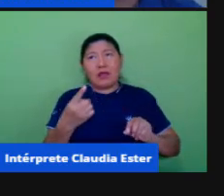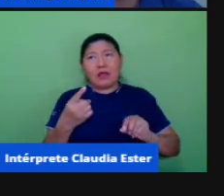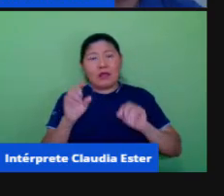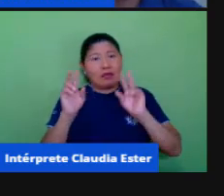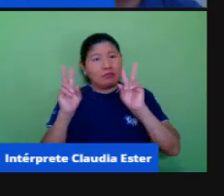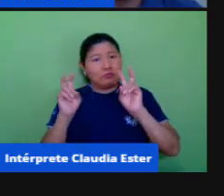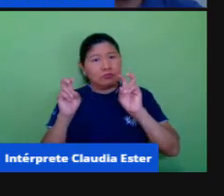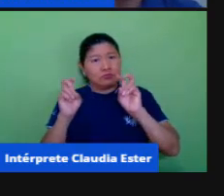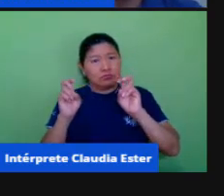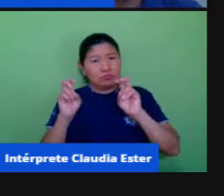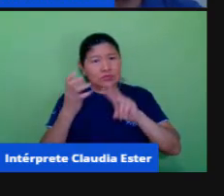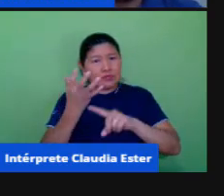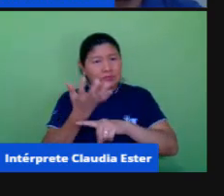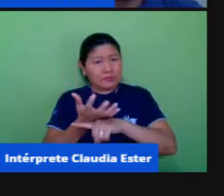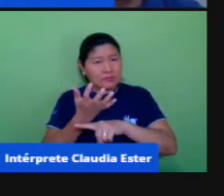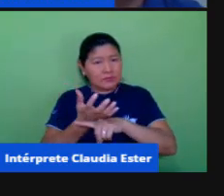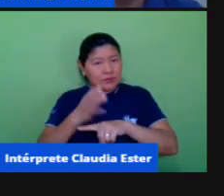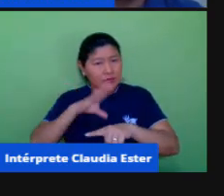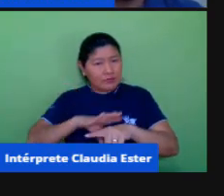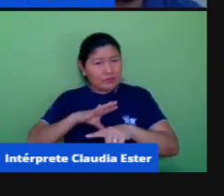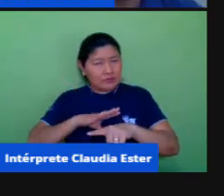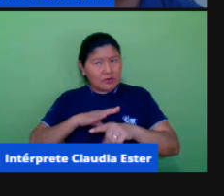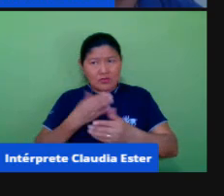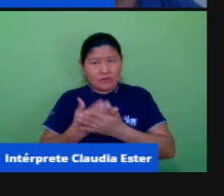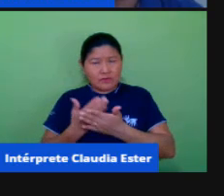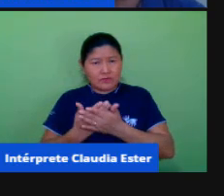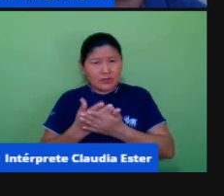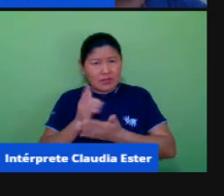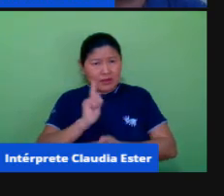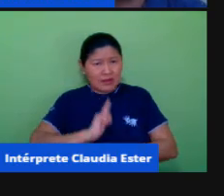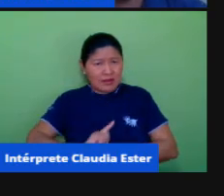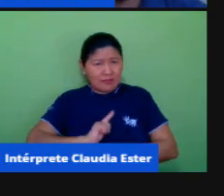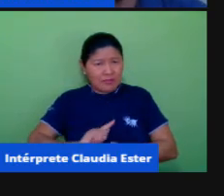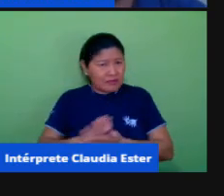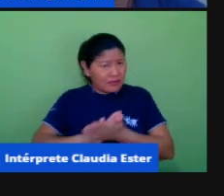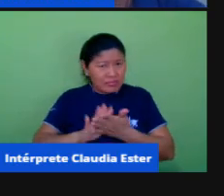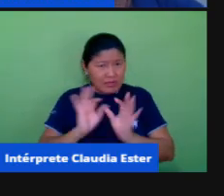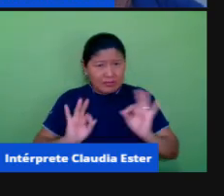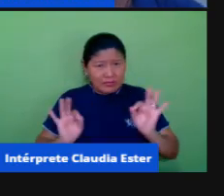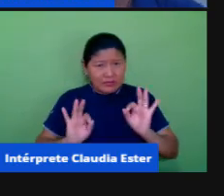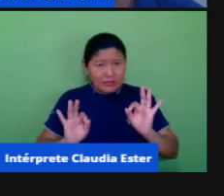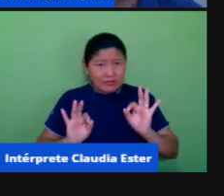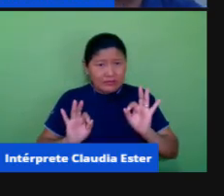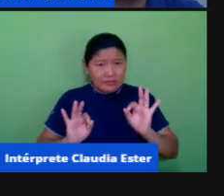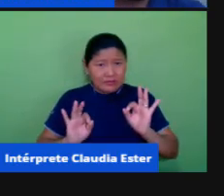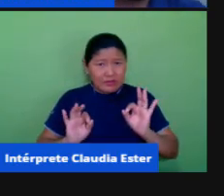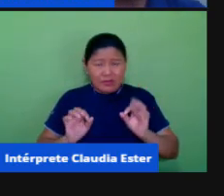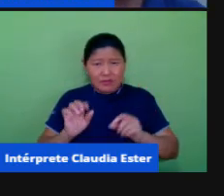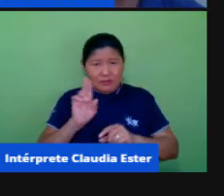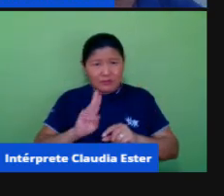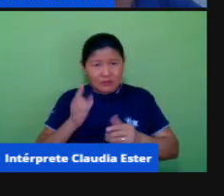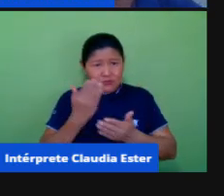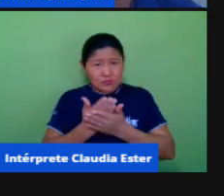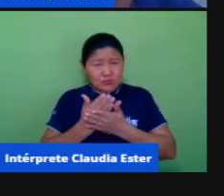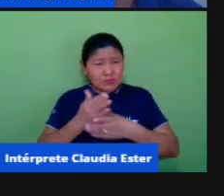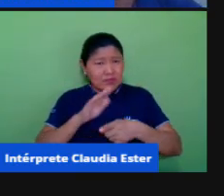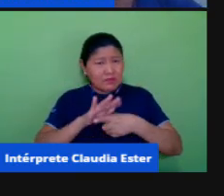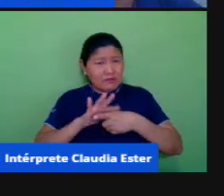conteúdo? Não vou estudar mais gramática, não vou estudar mais as classes de palavra,